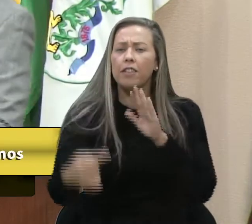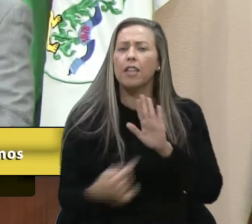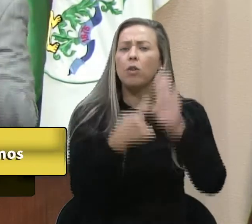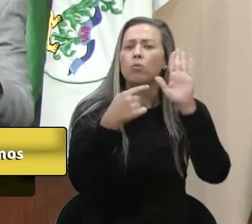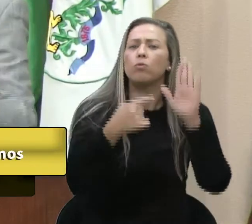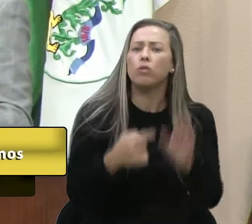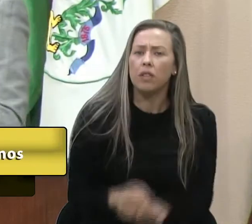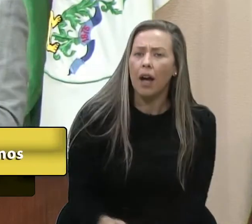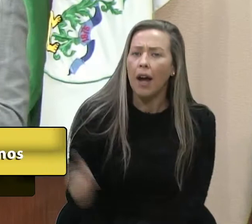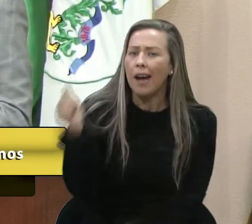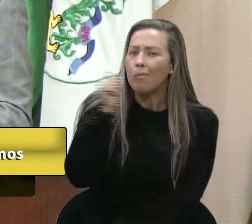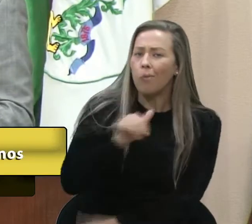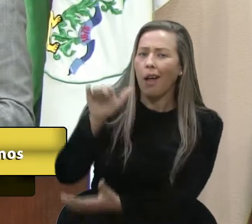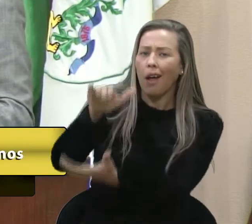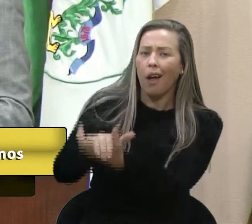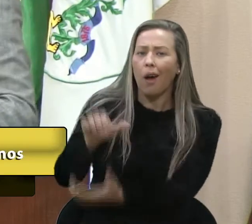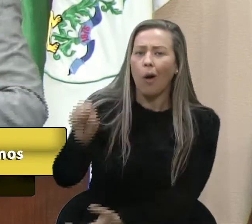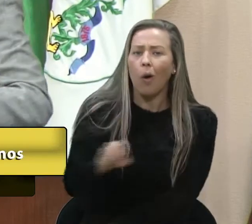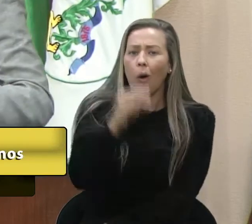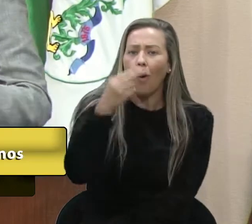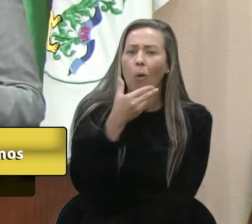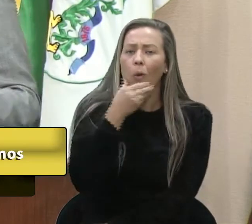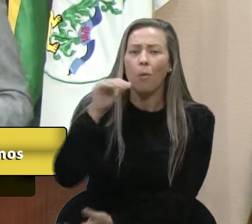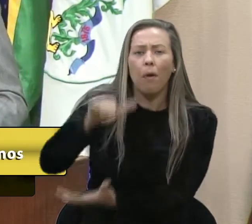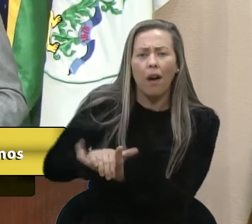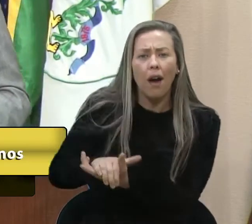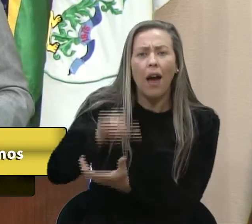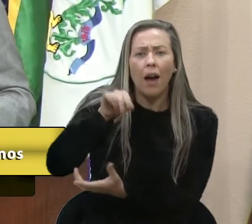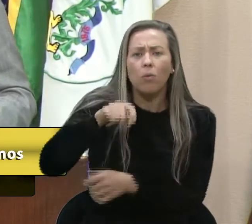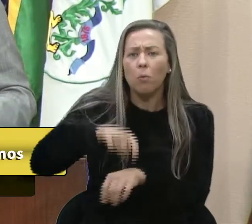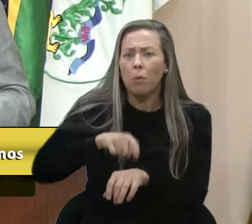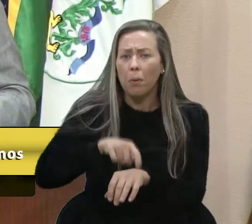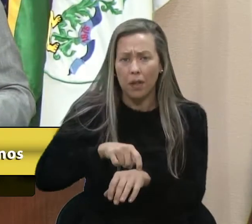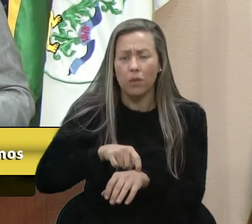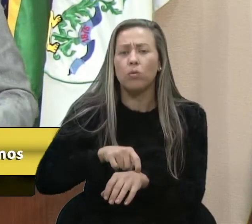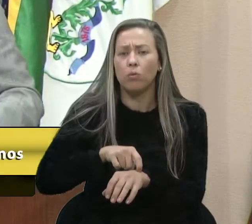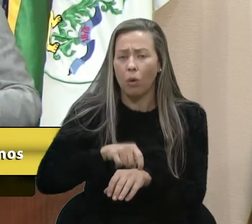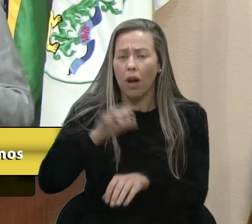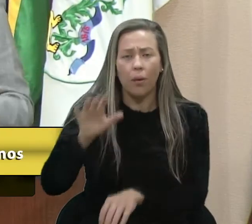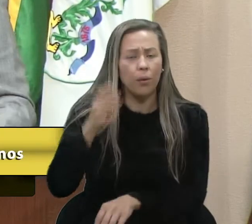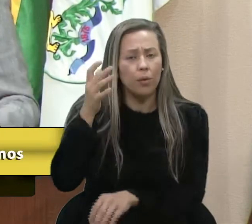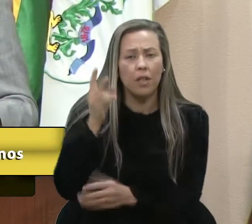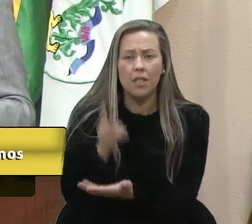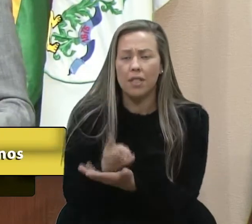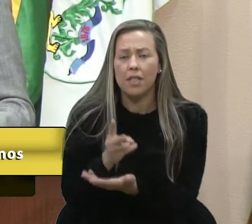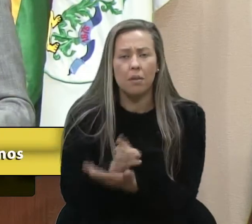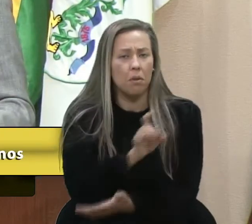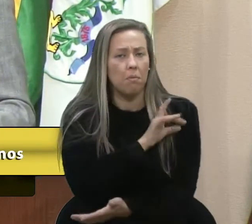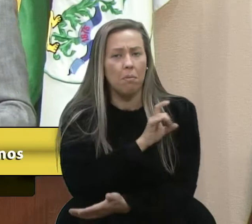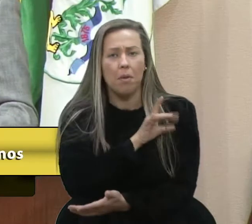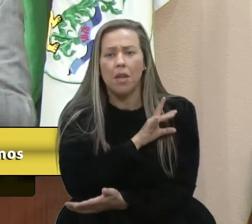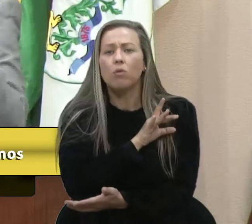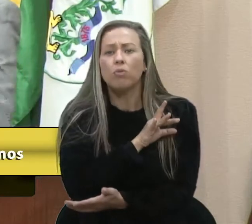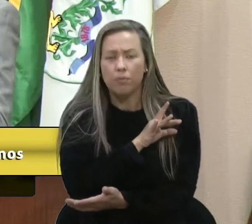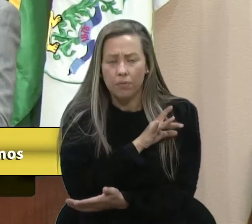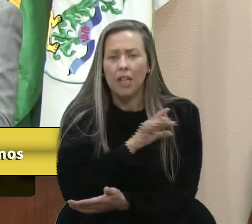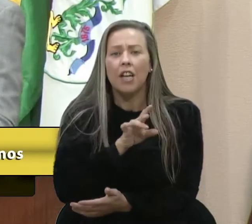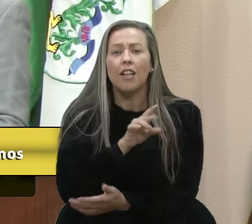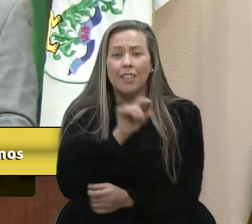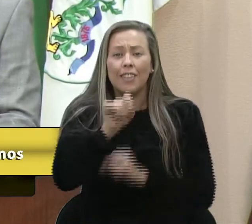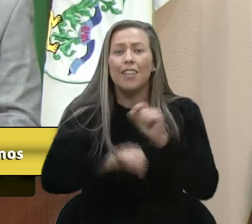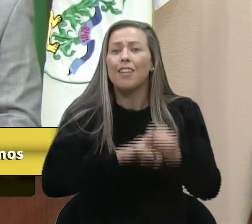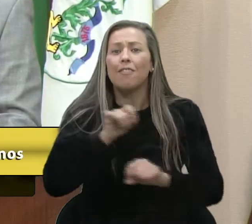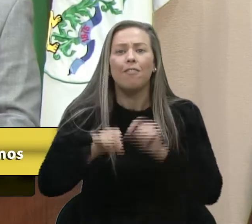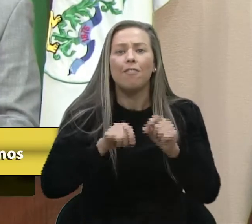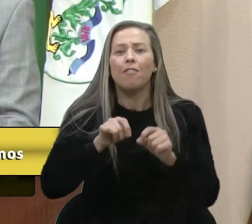lá a esposa ou o marido? Então, são situações que, infelizmente, têm acontecido, esse medo, esse receio, que faz que aconteça o